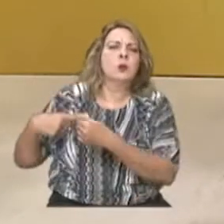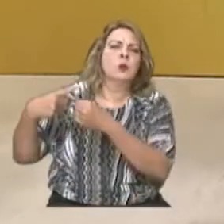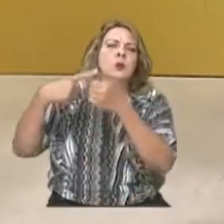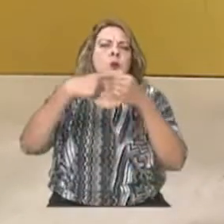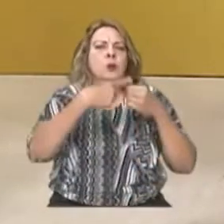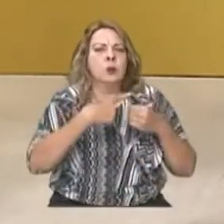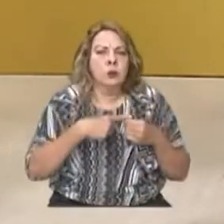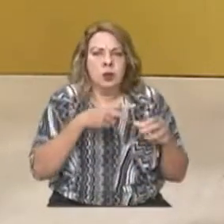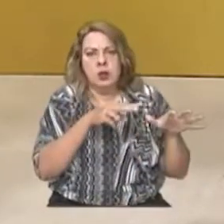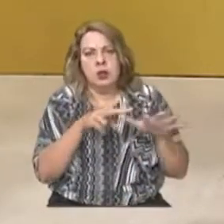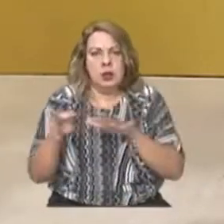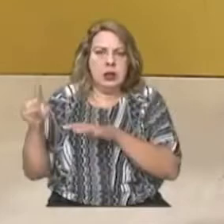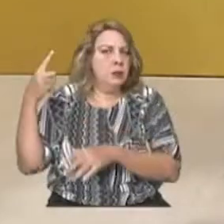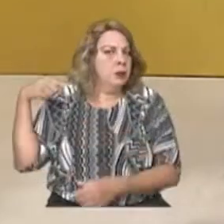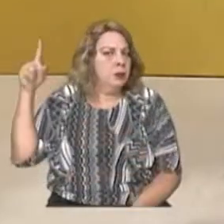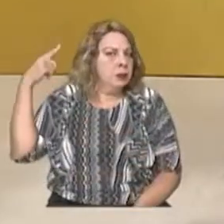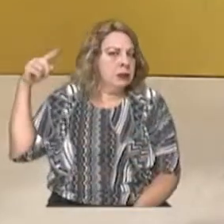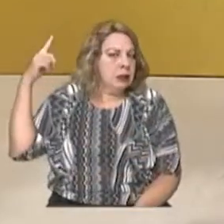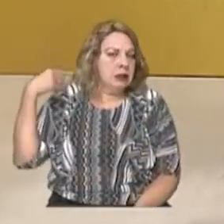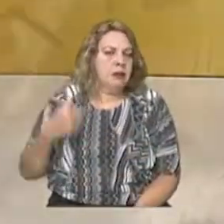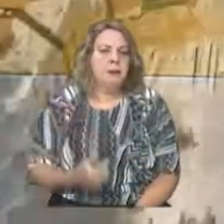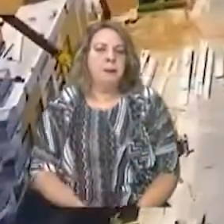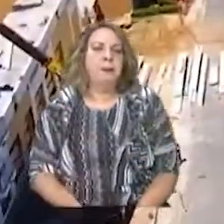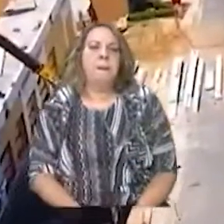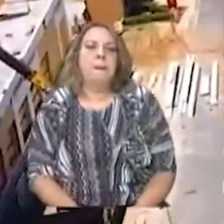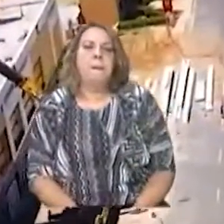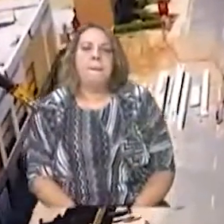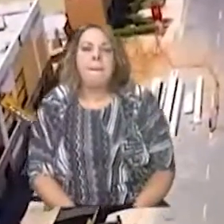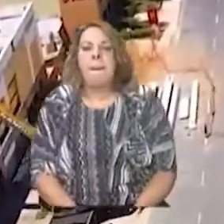semana passada. Simbora!